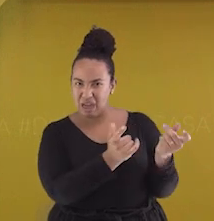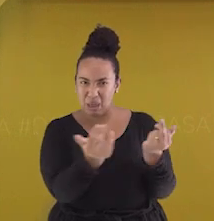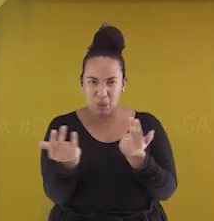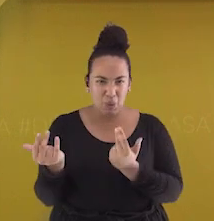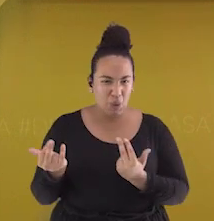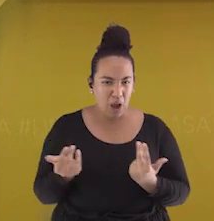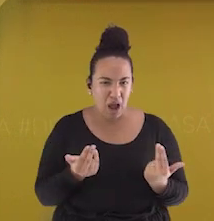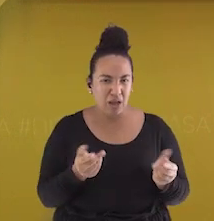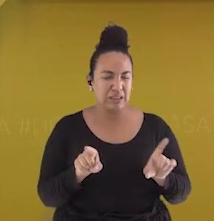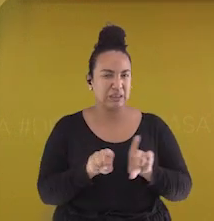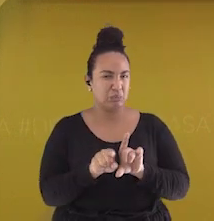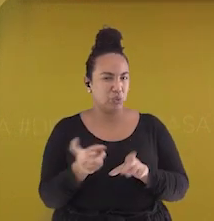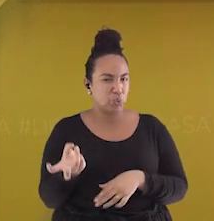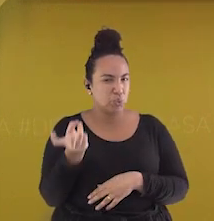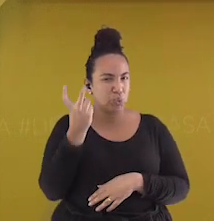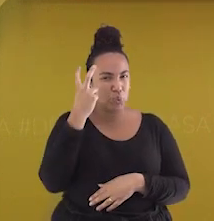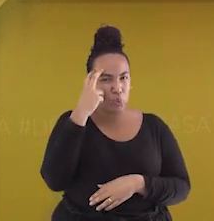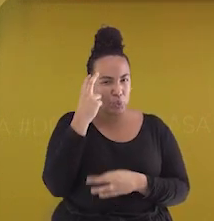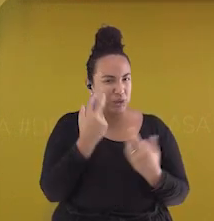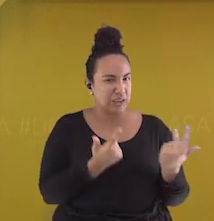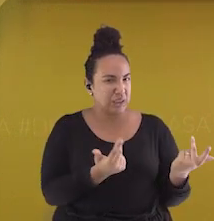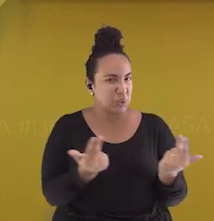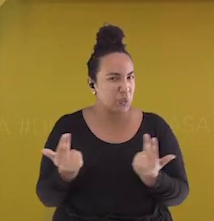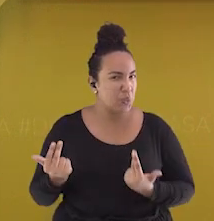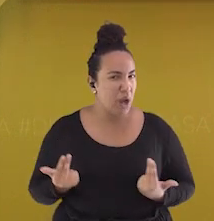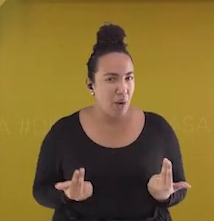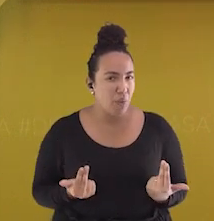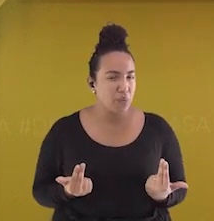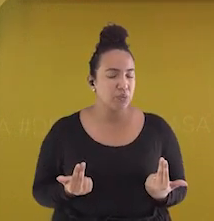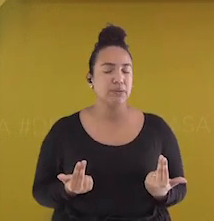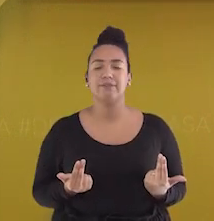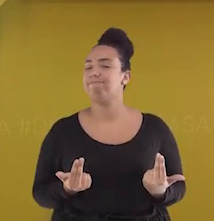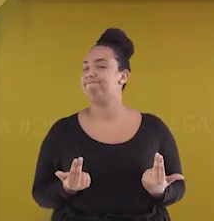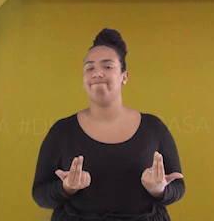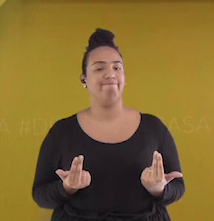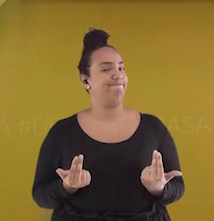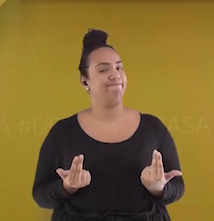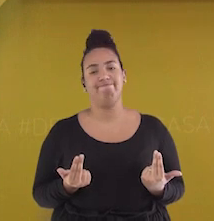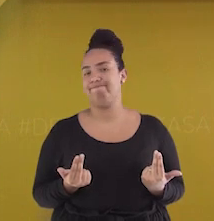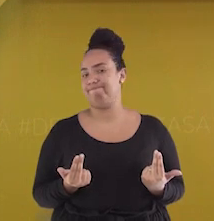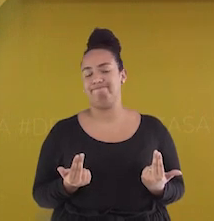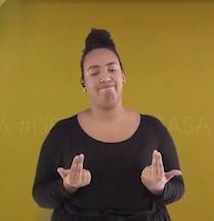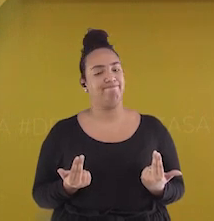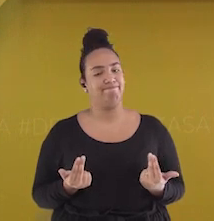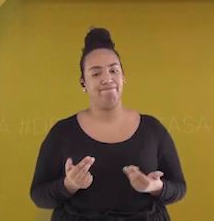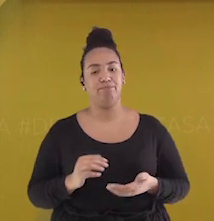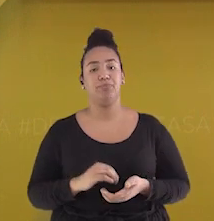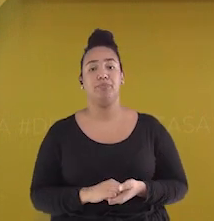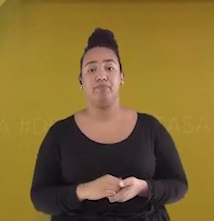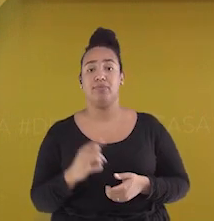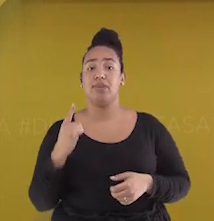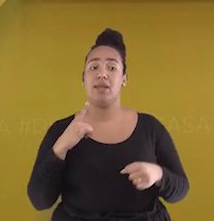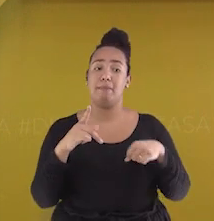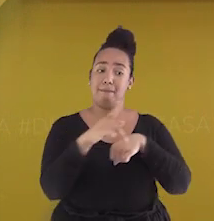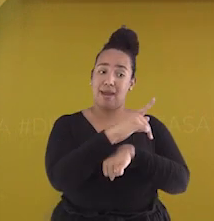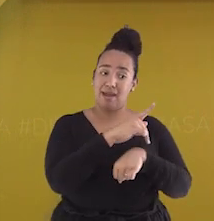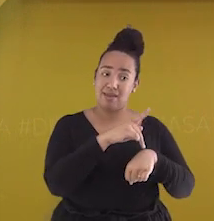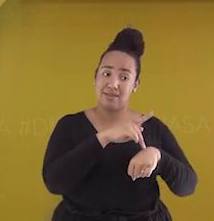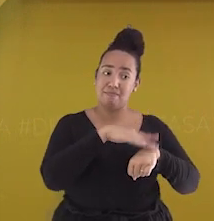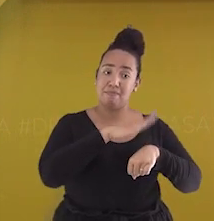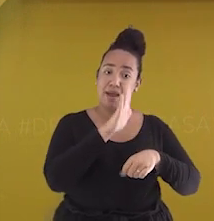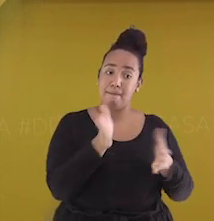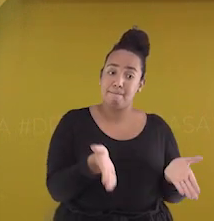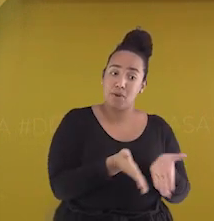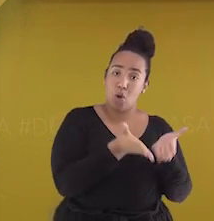as economias e as culturas são as mesmas? Não, não são. Tem países